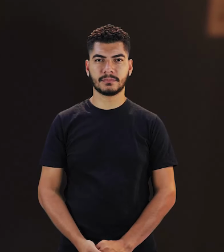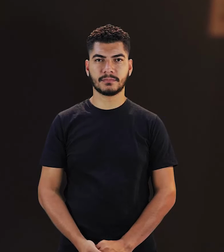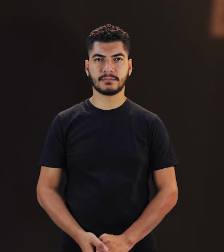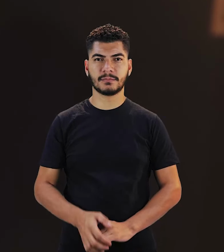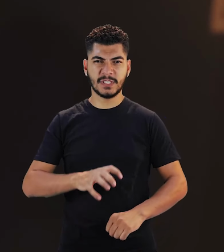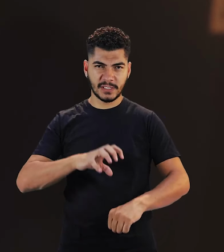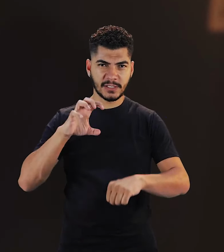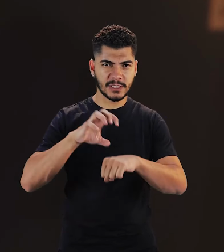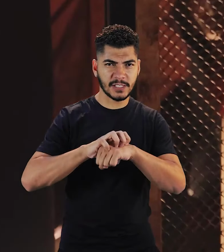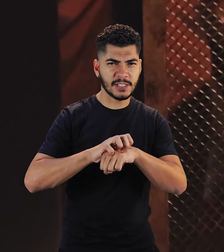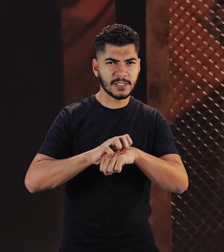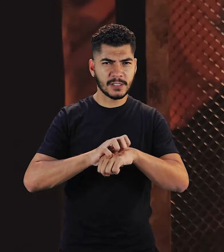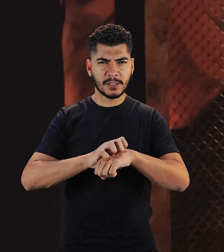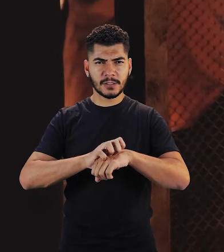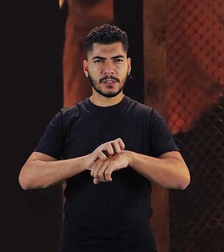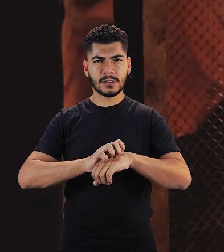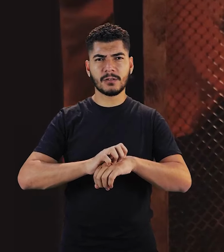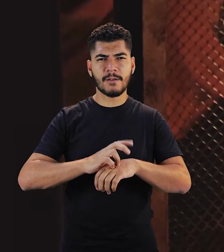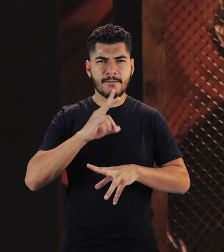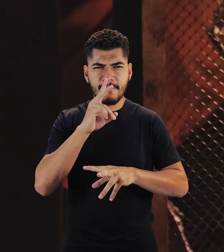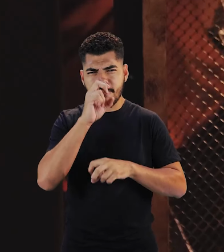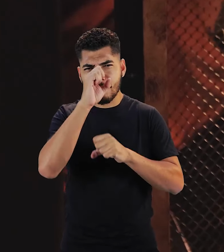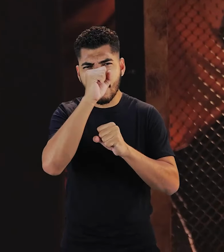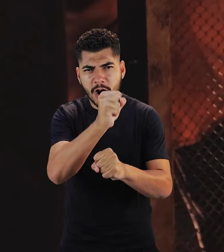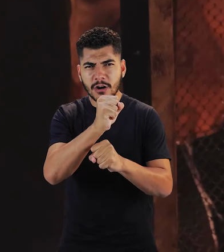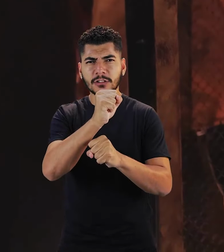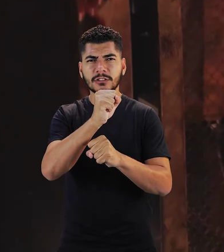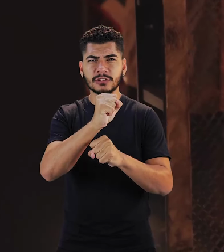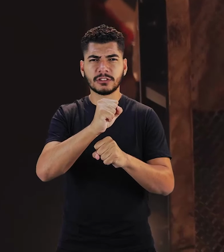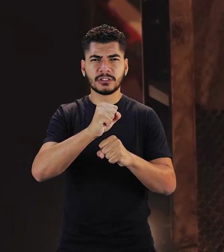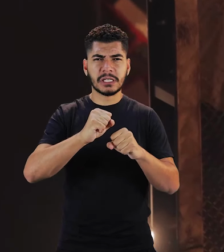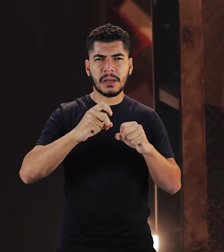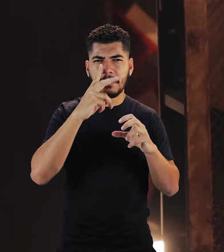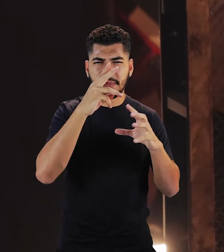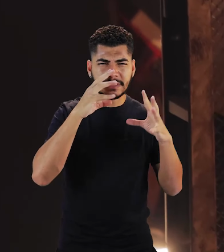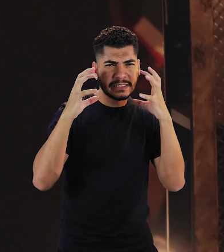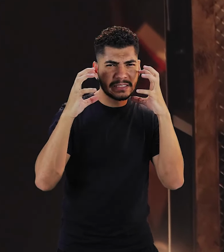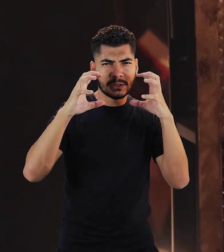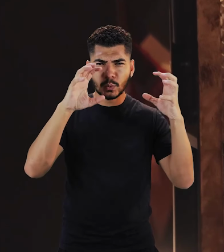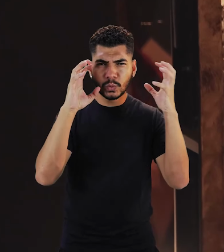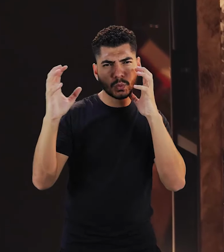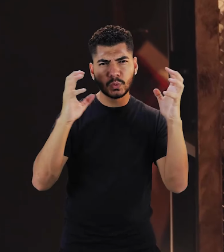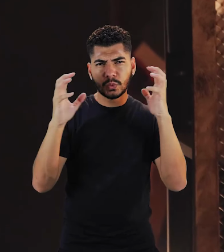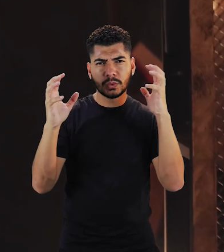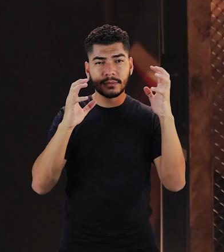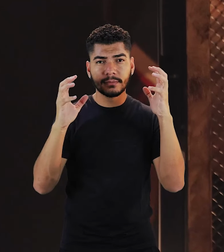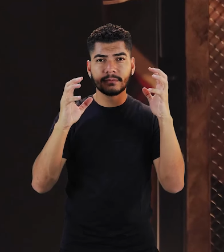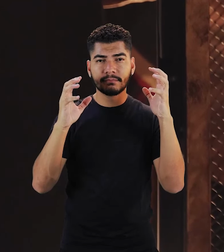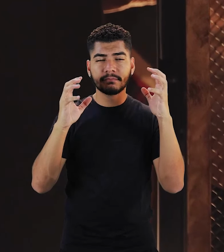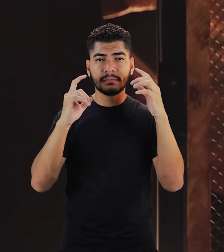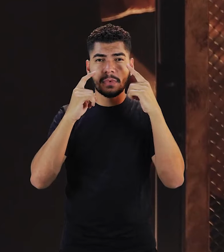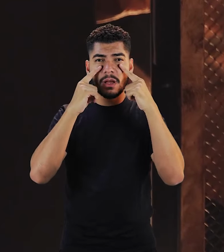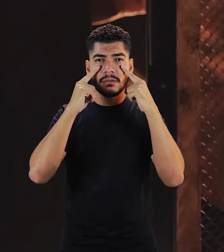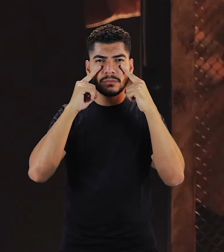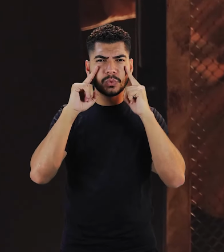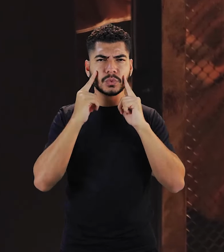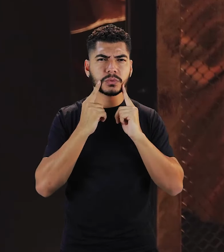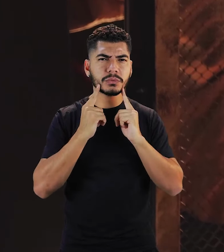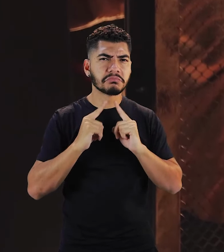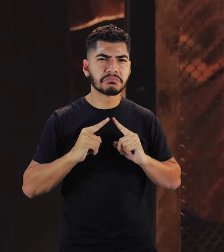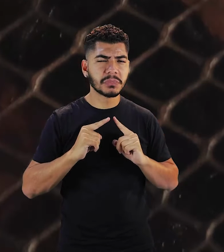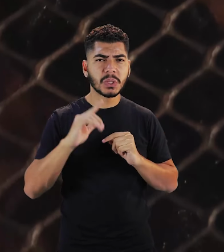Segurando-a com a força dos seus braços, apertando contra si uma cabeça de que só via os cabelos familiares, deixou correr as lágrimas, sem